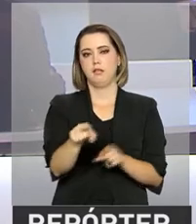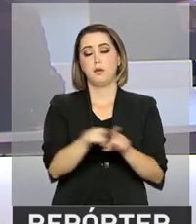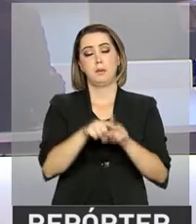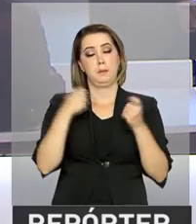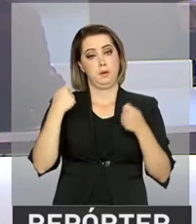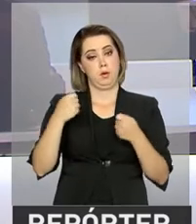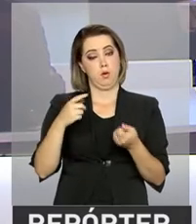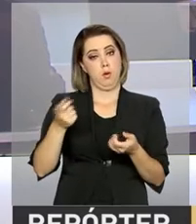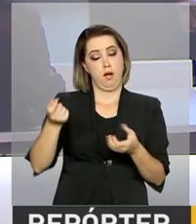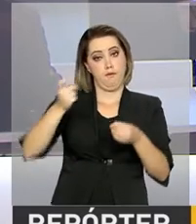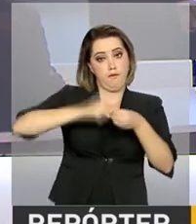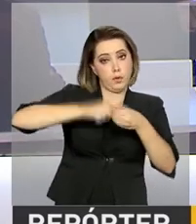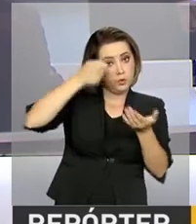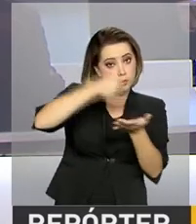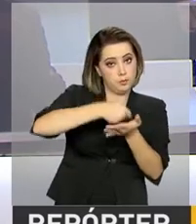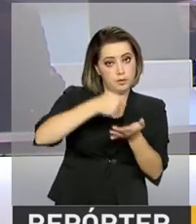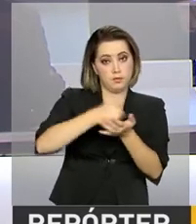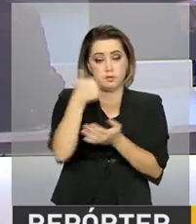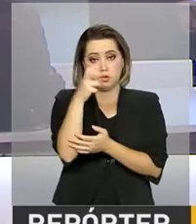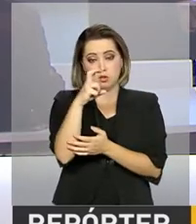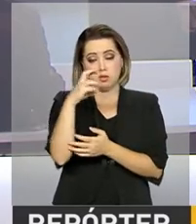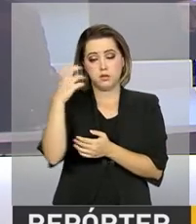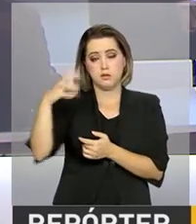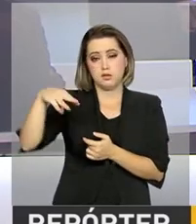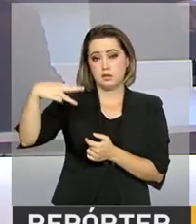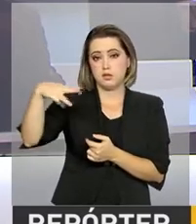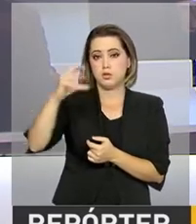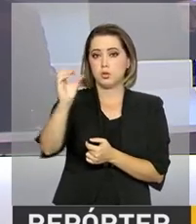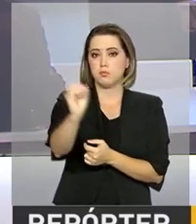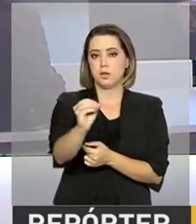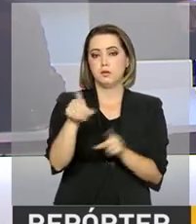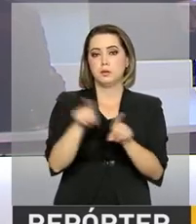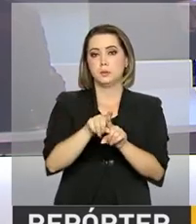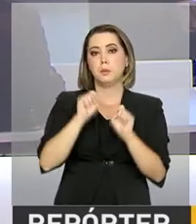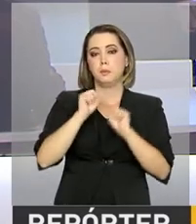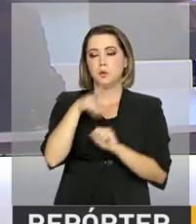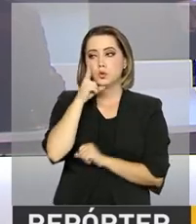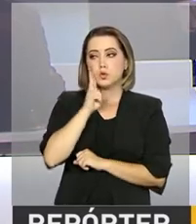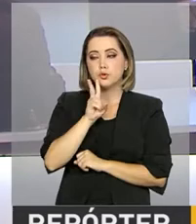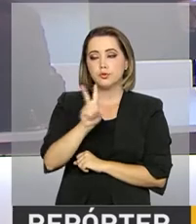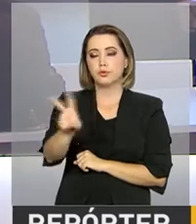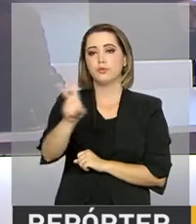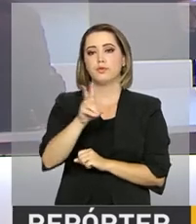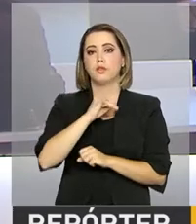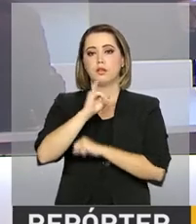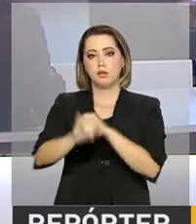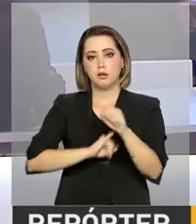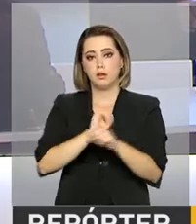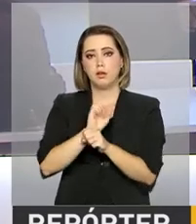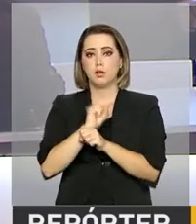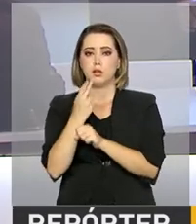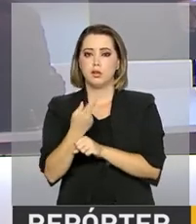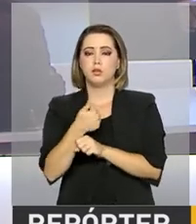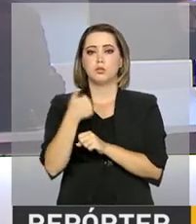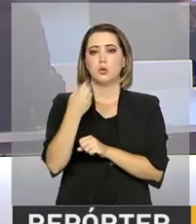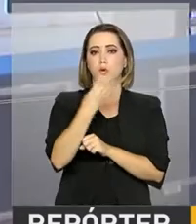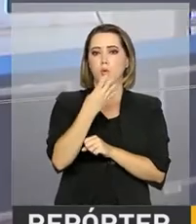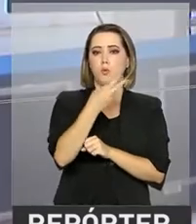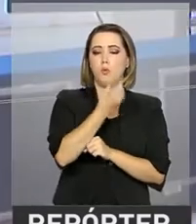março. E a consulta pode ser feita no site da Receita ou por meio do Receitafone, no número